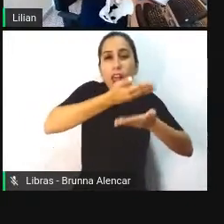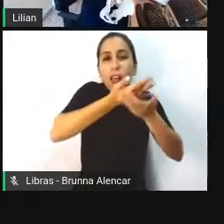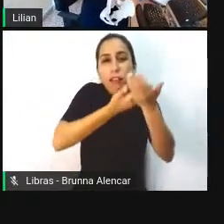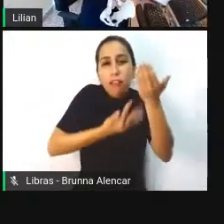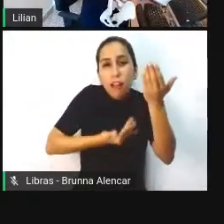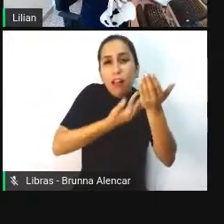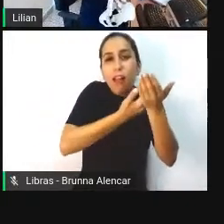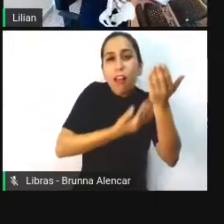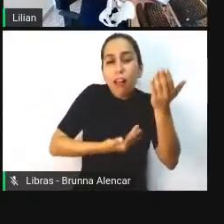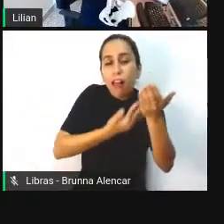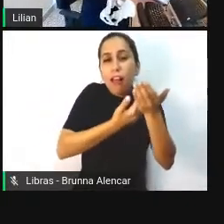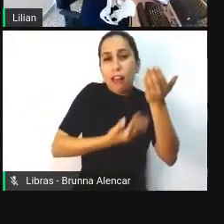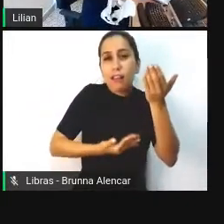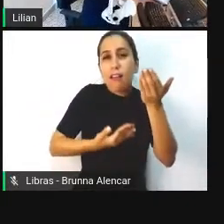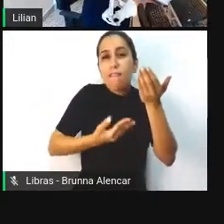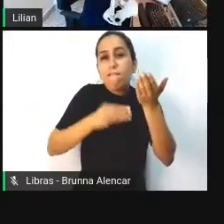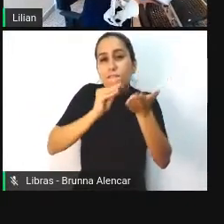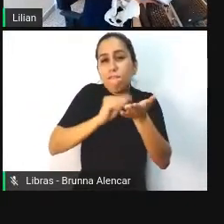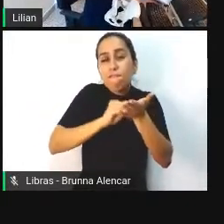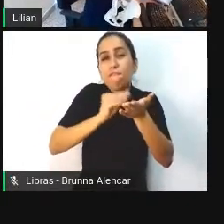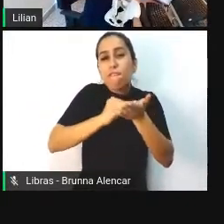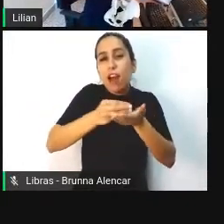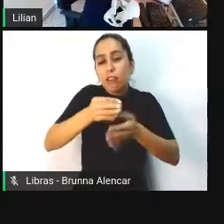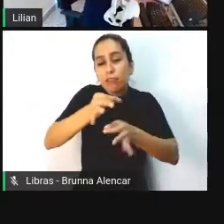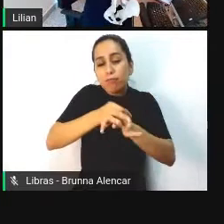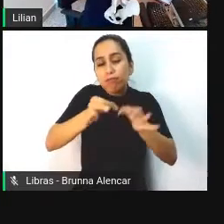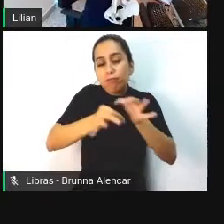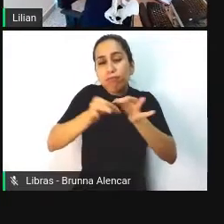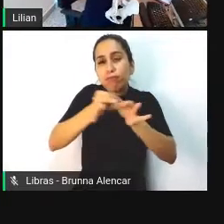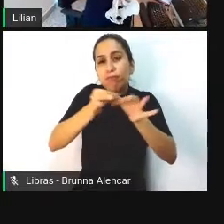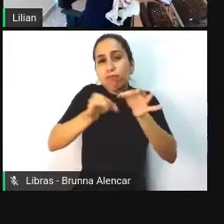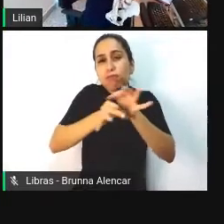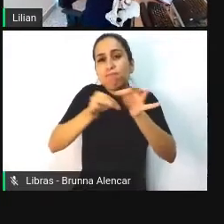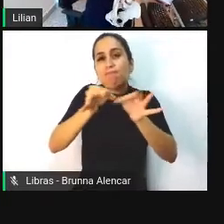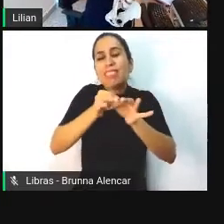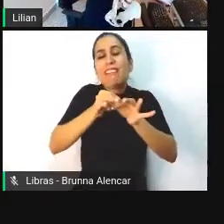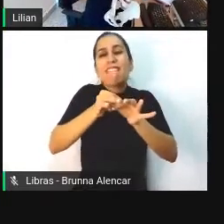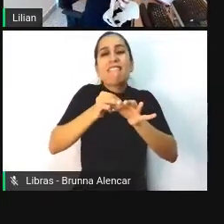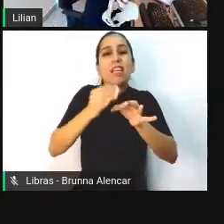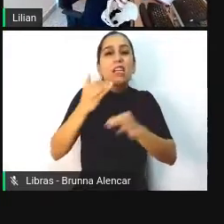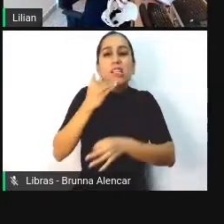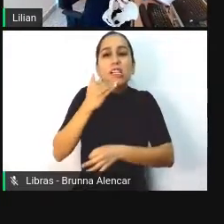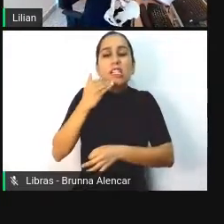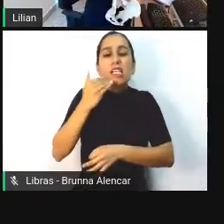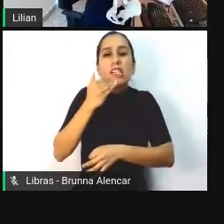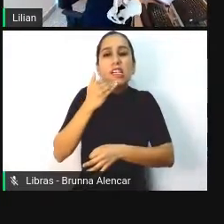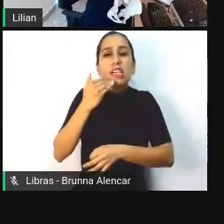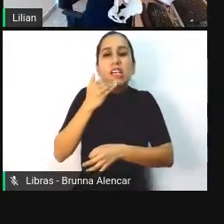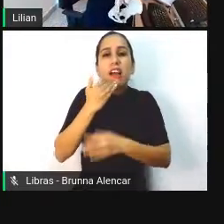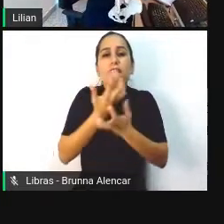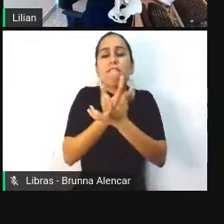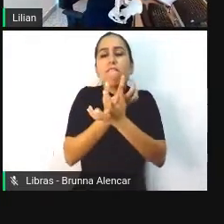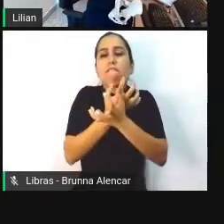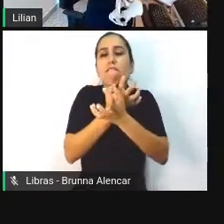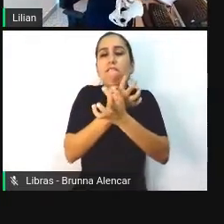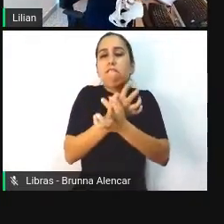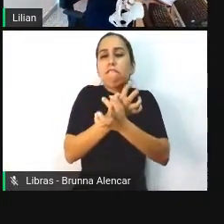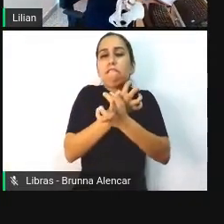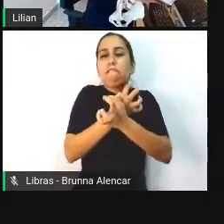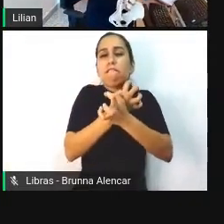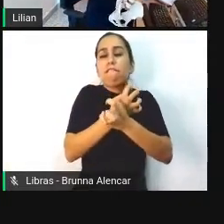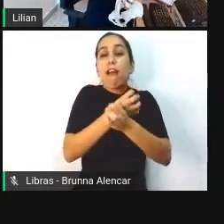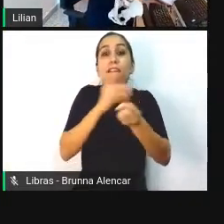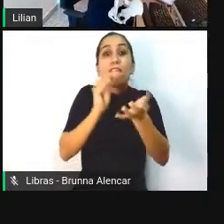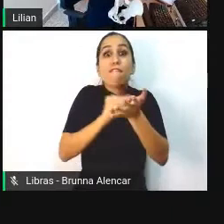ser cartilaginoso e ele vai ficar mais ressecado, mais degenerado, envelhecido. E ele está sujeito a